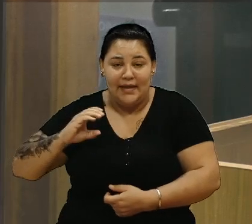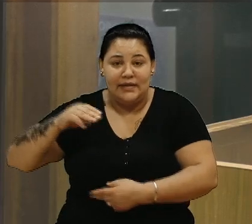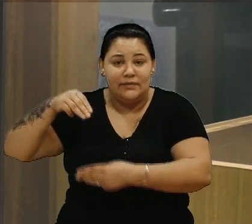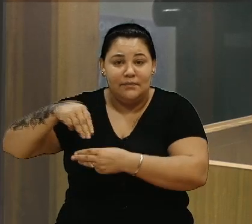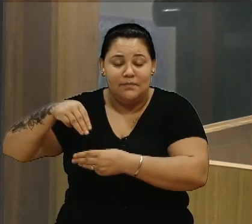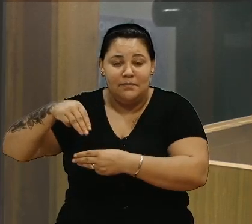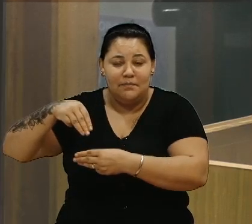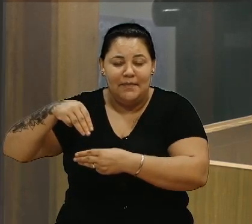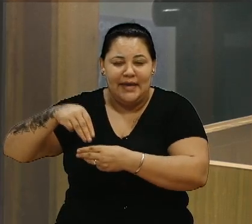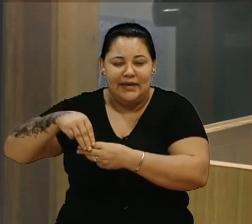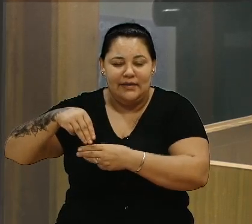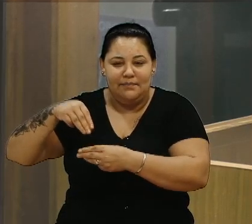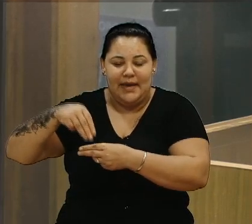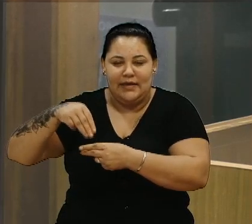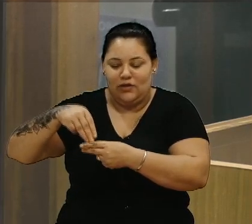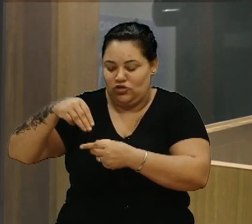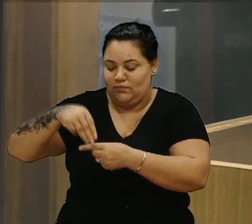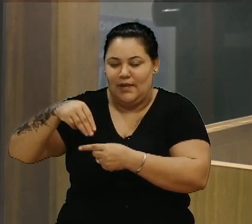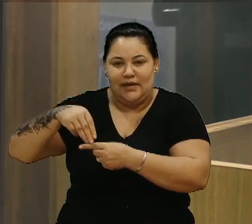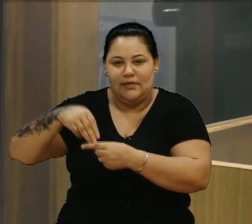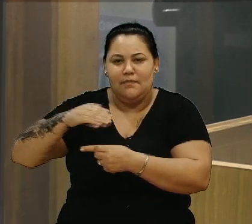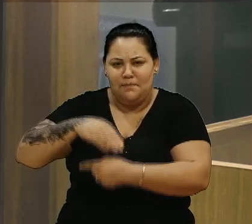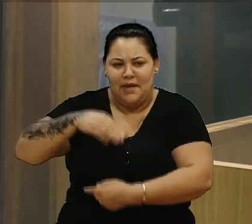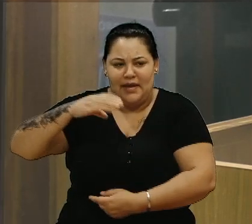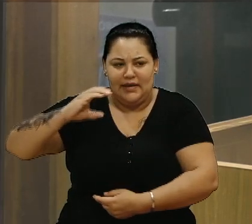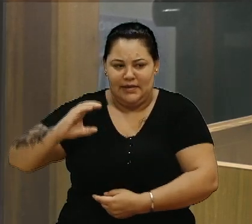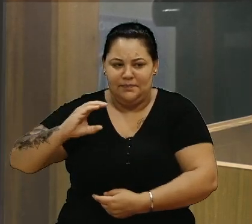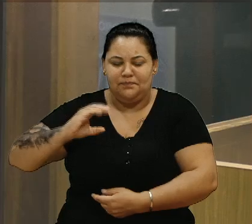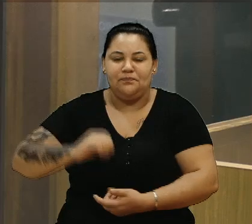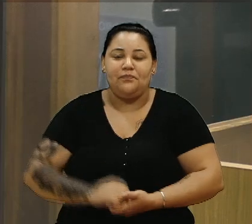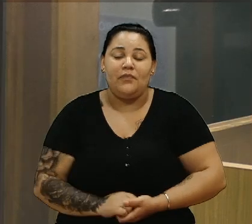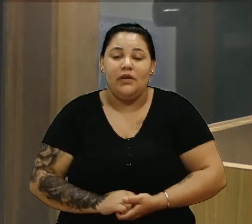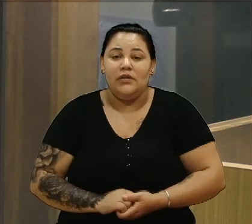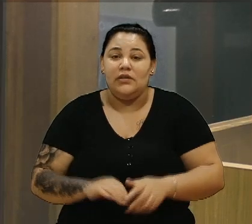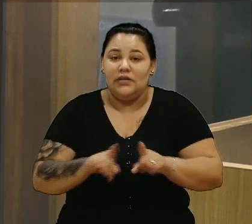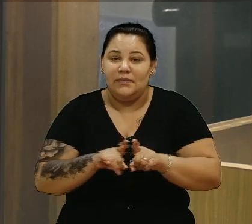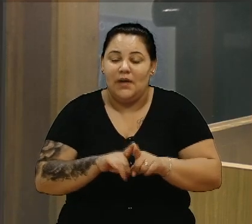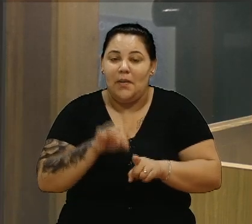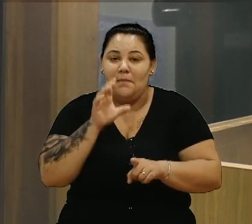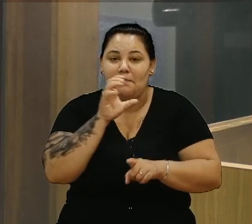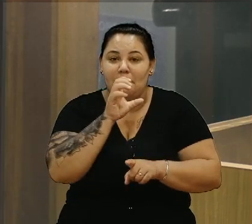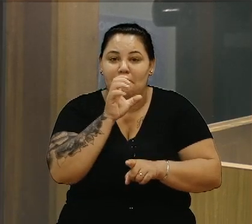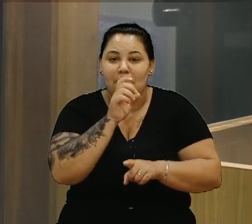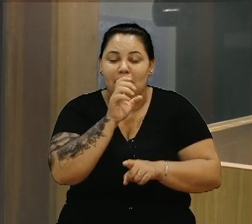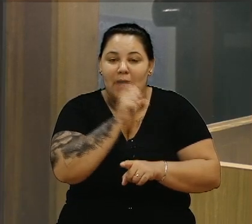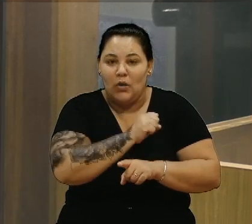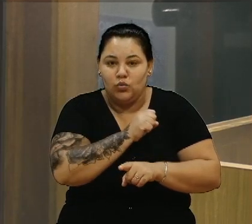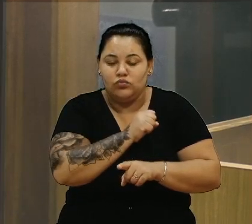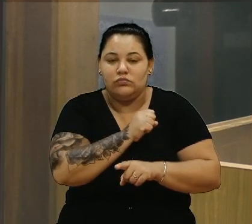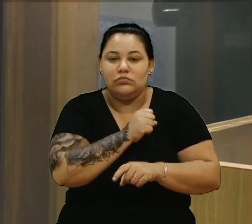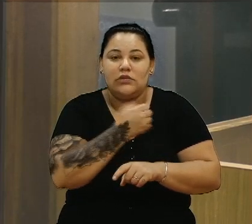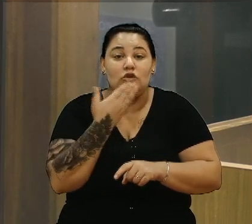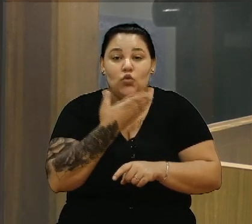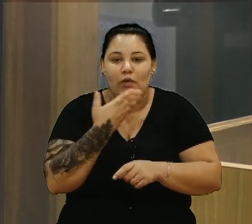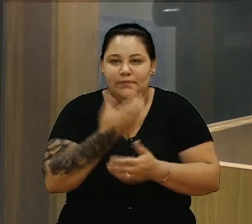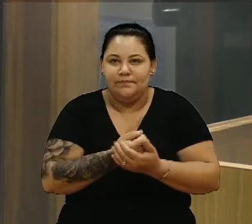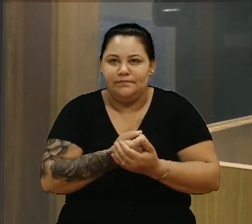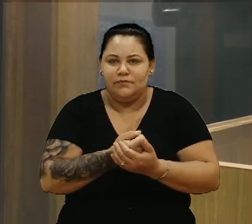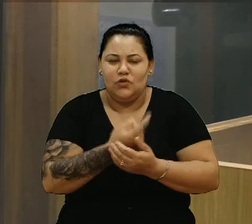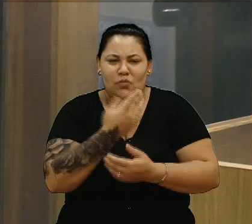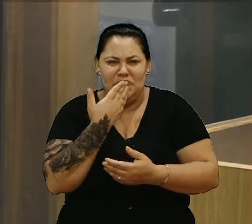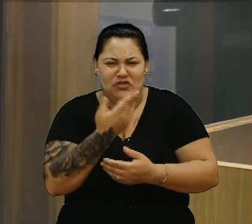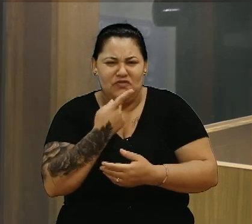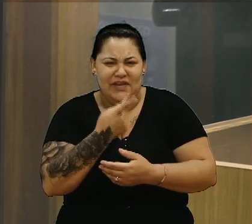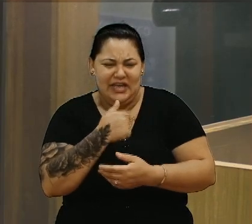empresa Fazano e também o Grupo Pão de Açúcar. O pedido de cassação fala que eu violo a dignidade das pessoas. Primeiro,